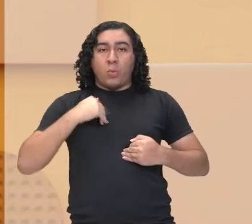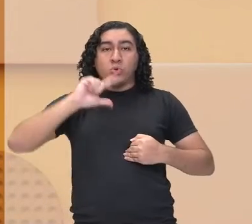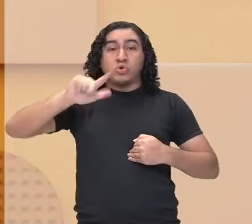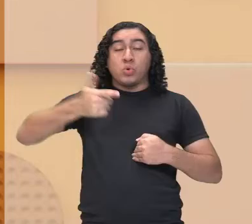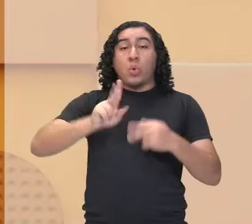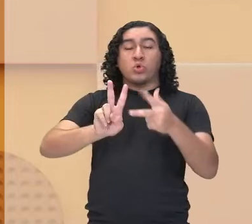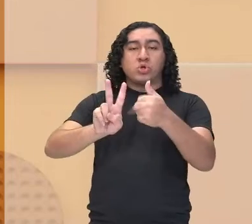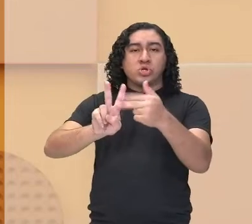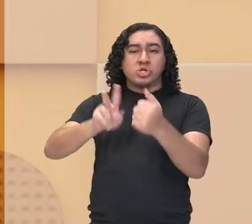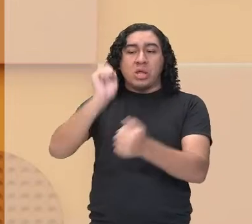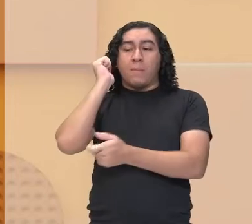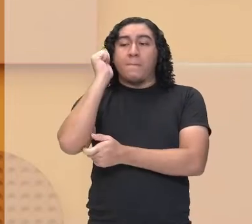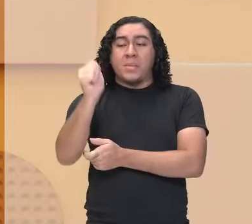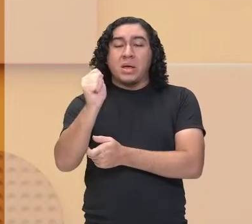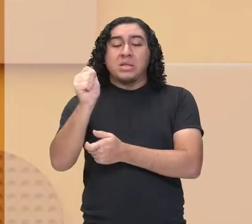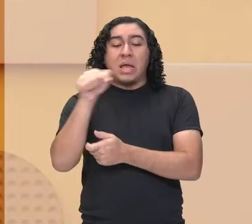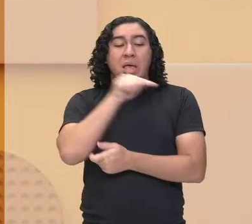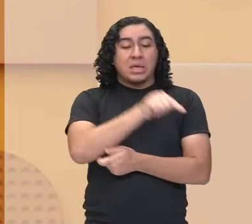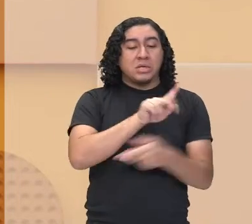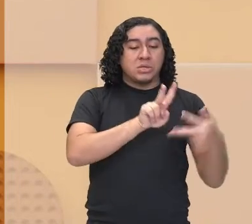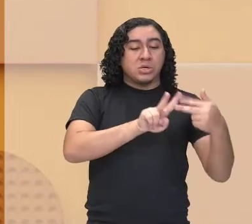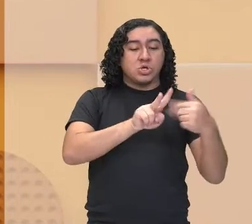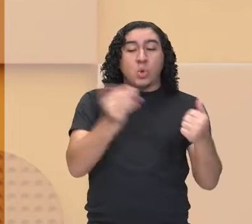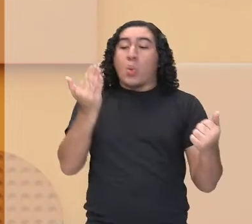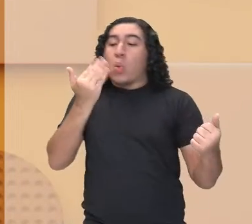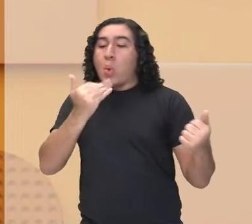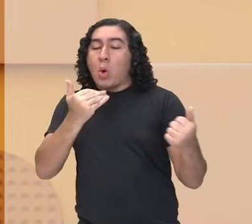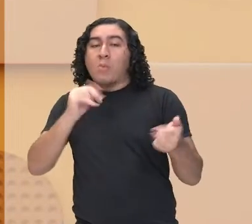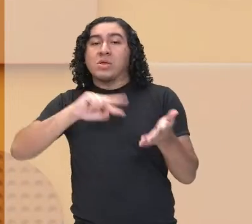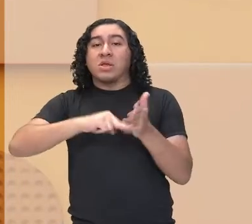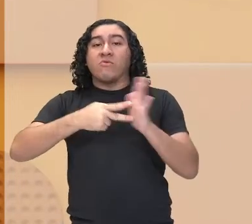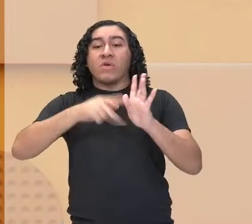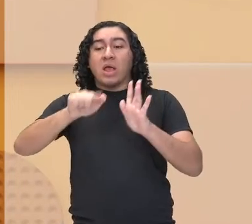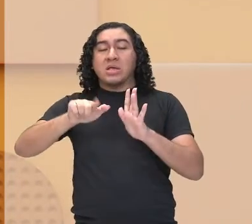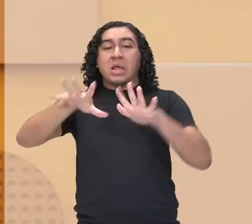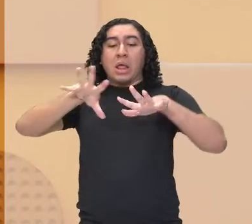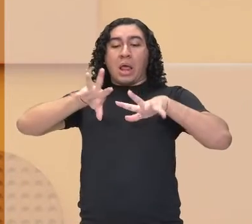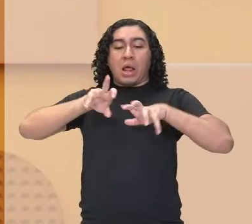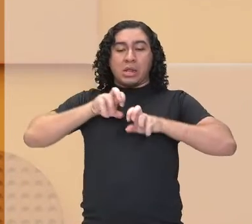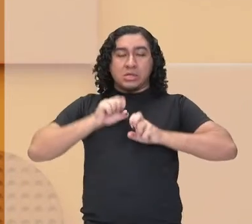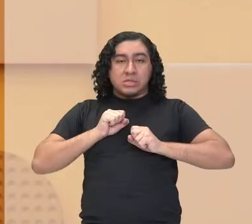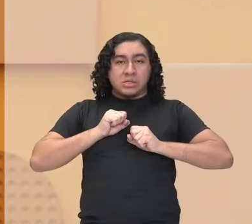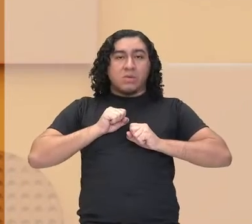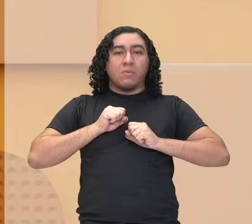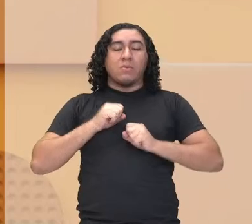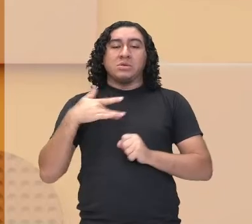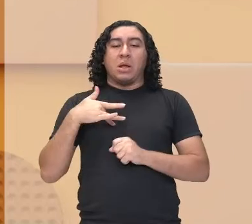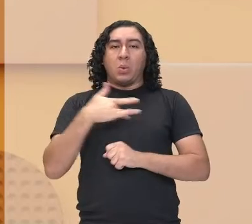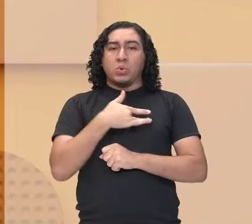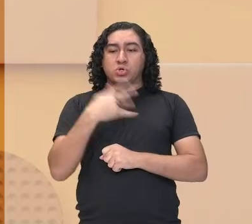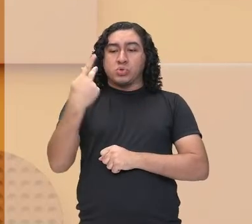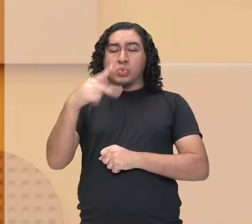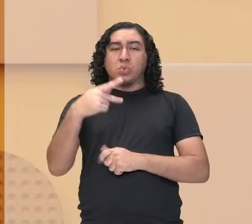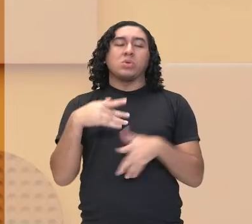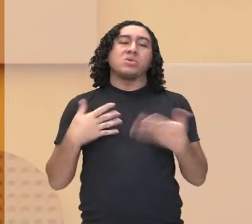eles adquiririam as suas virtudes. Então, eles tinham práticas, crenças, um conjunto